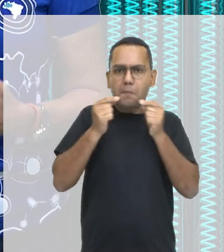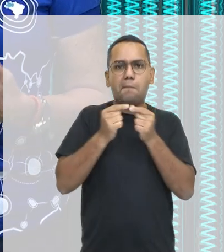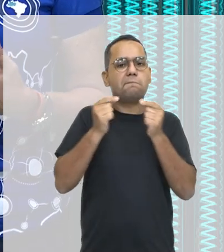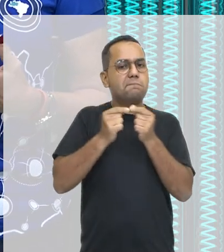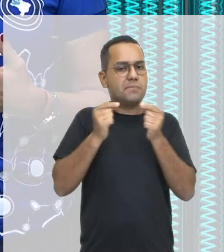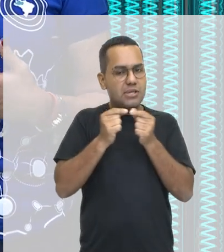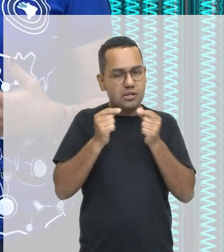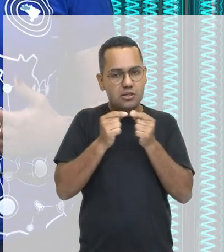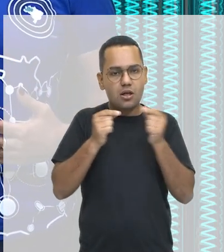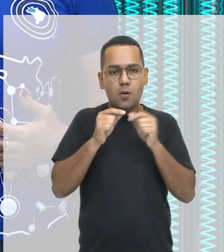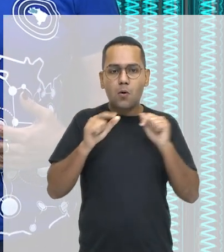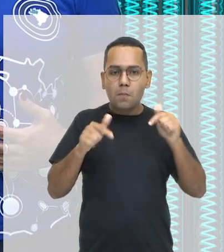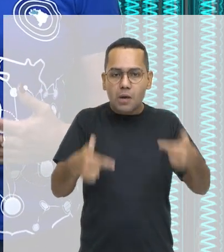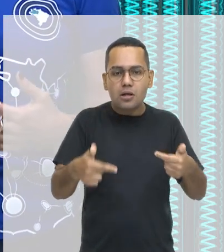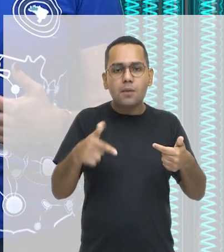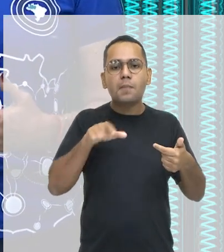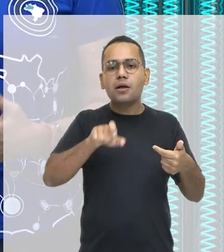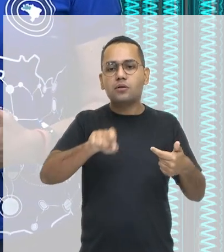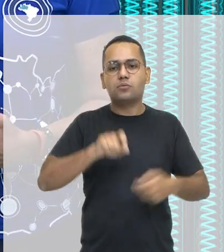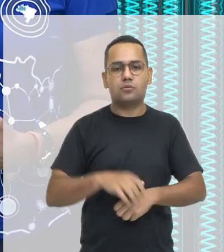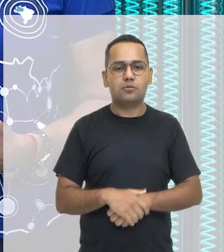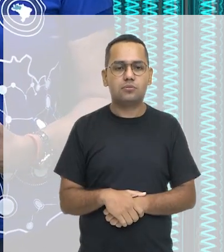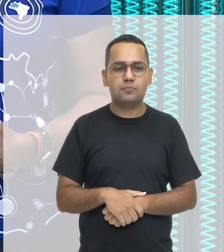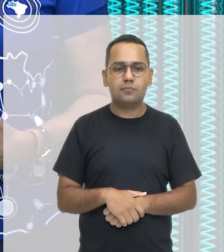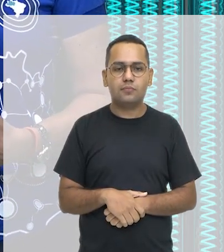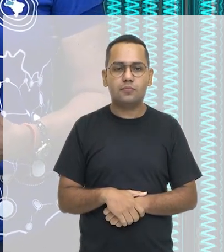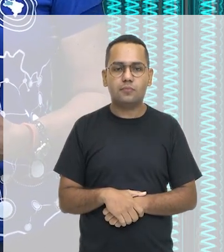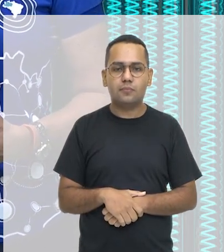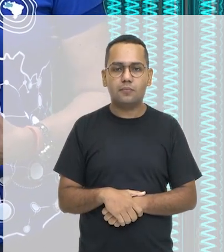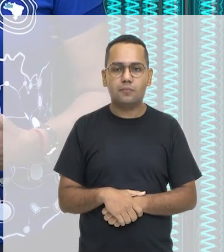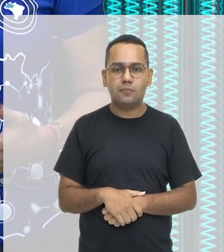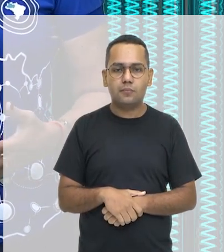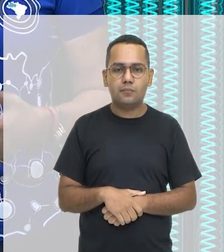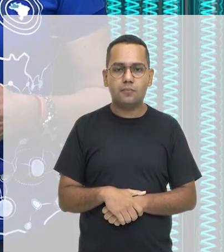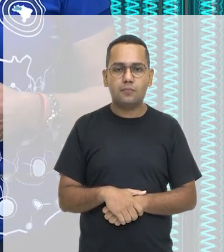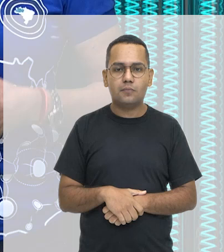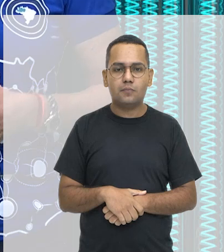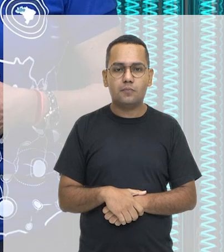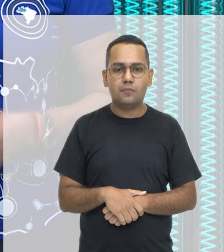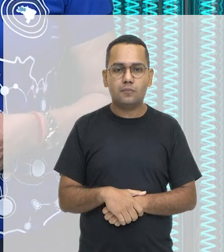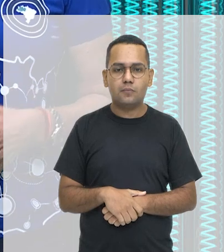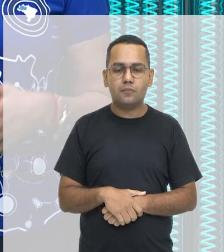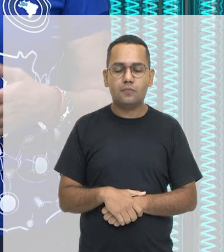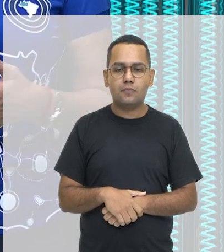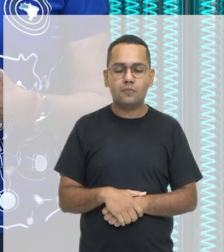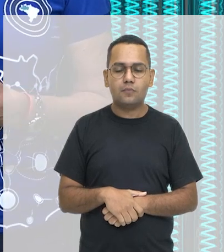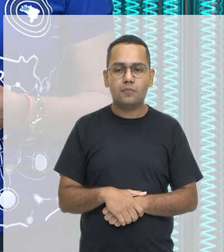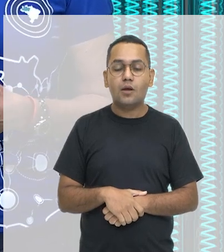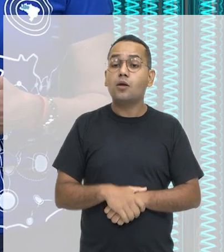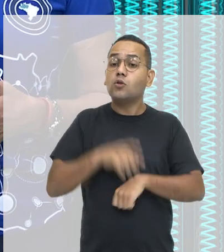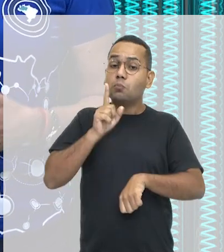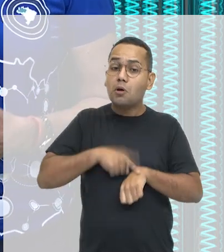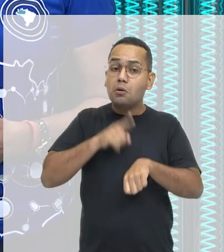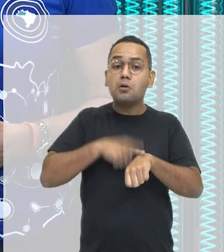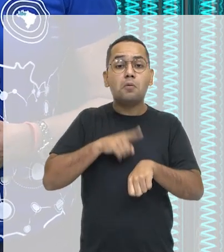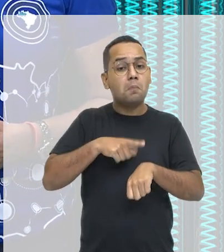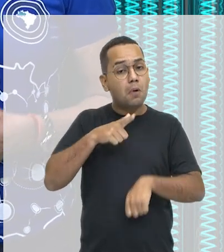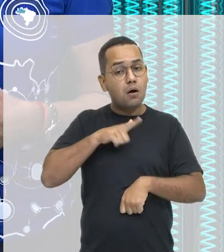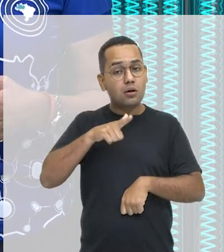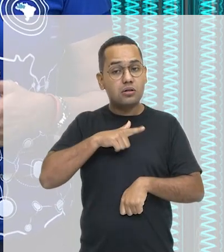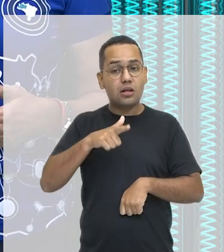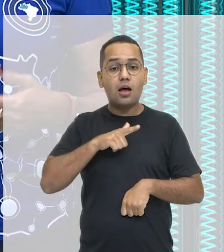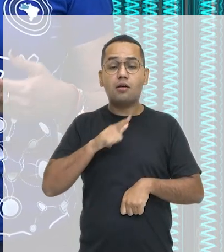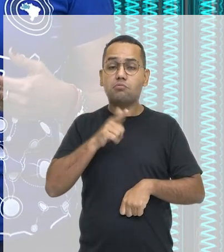de deixá-los à disposição imediata para as exigências físicas de qualquer